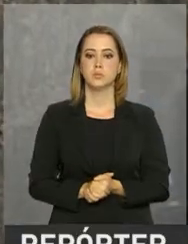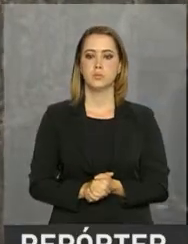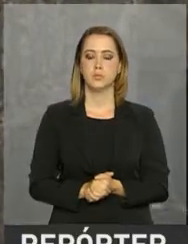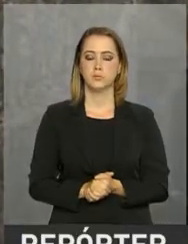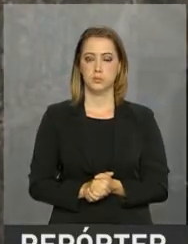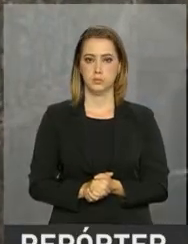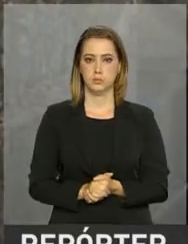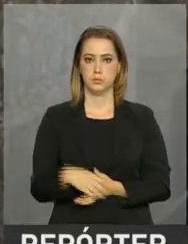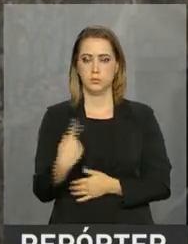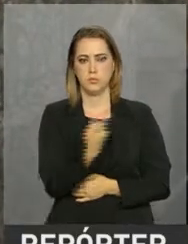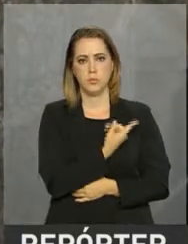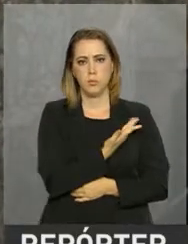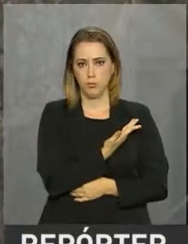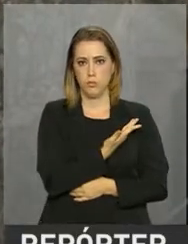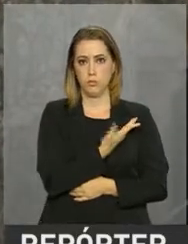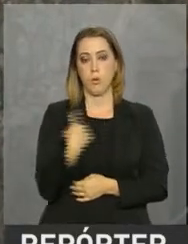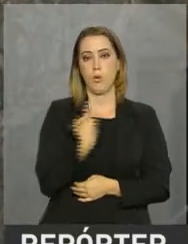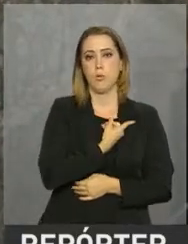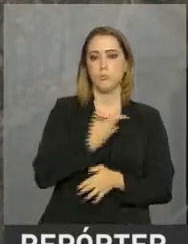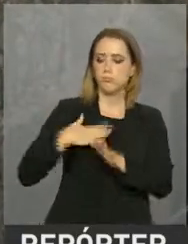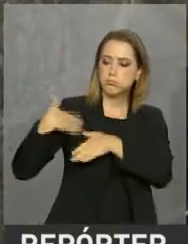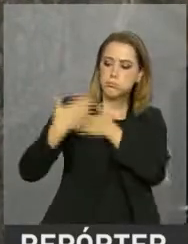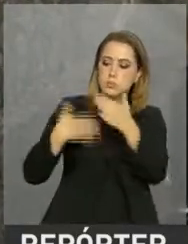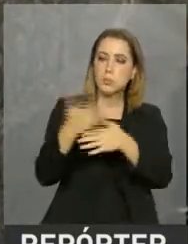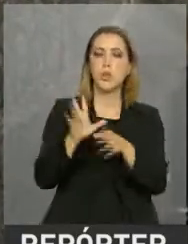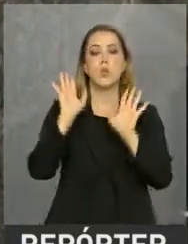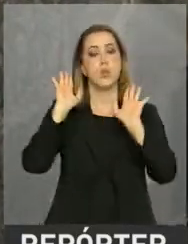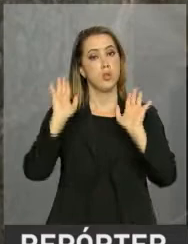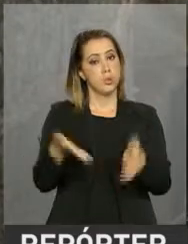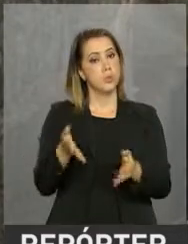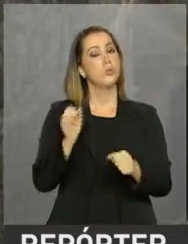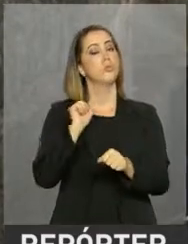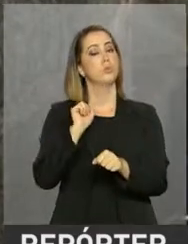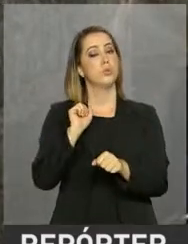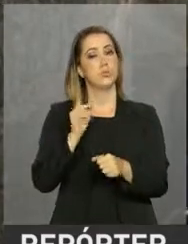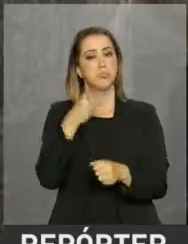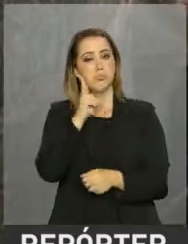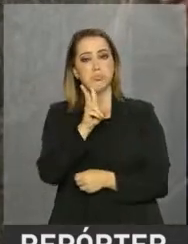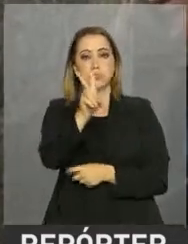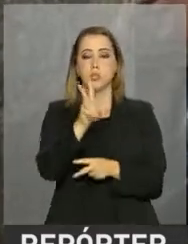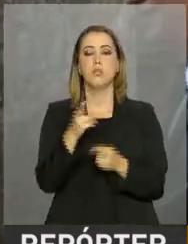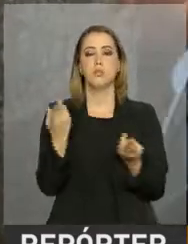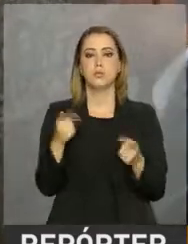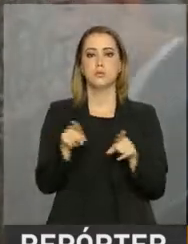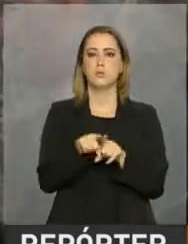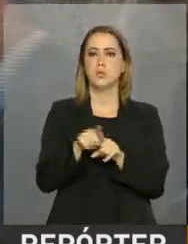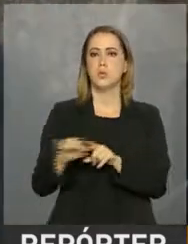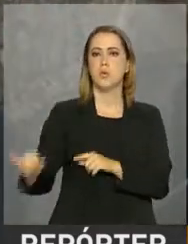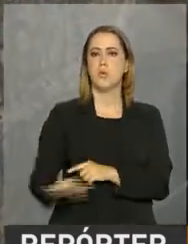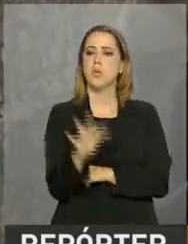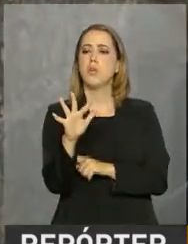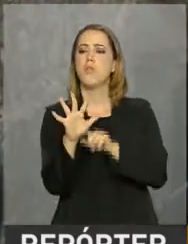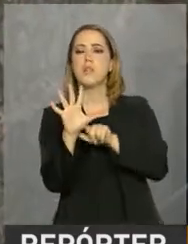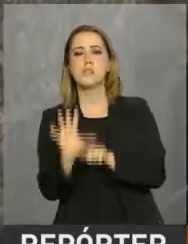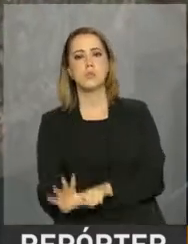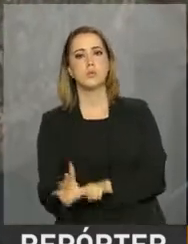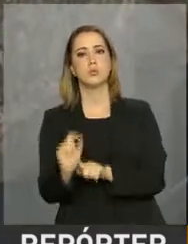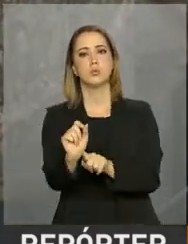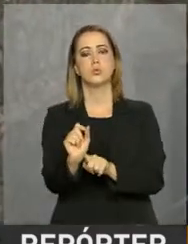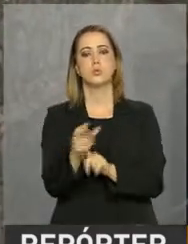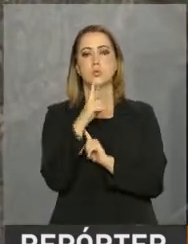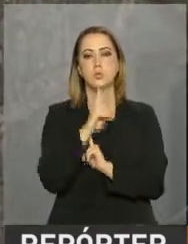Nós temos uma evolução esperada dos índices, né? De um lado, de uma queda de inflação, o